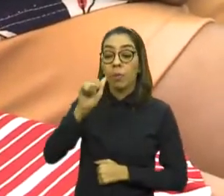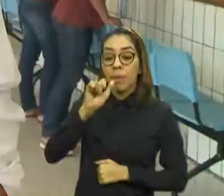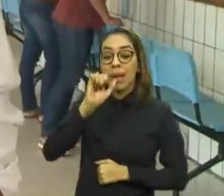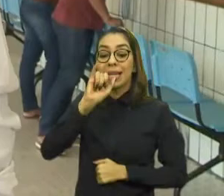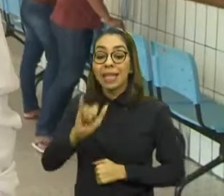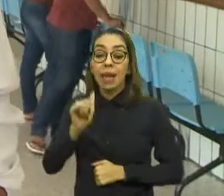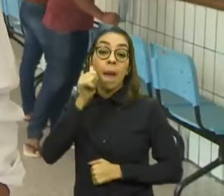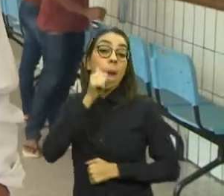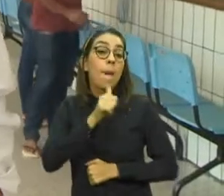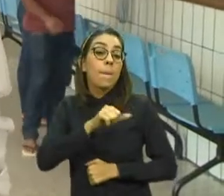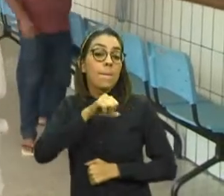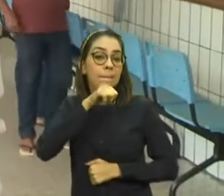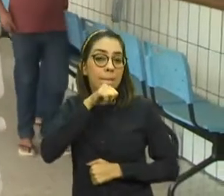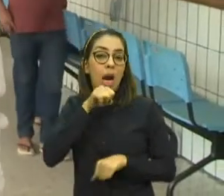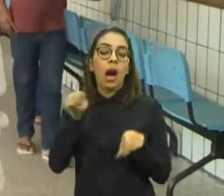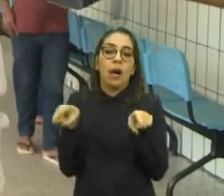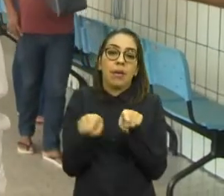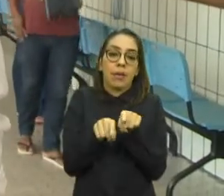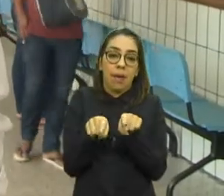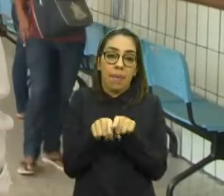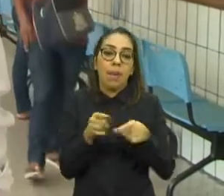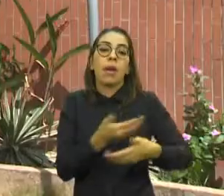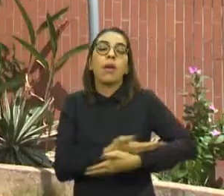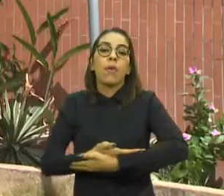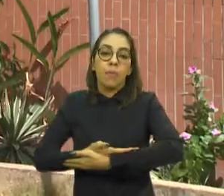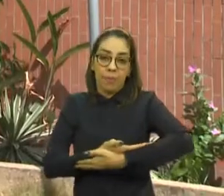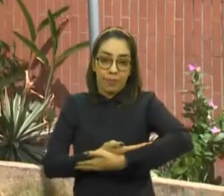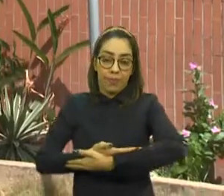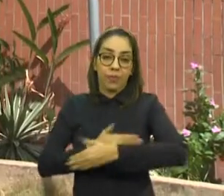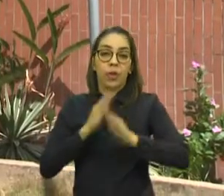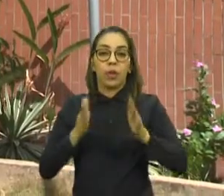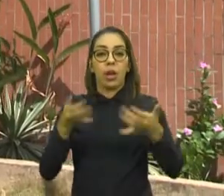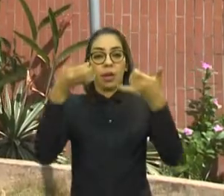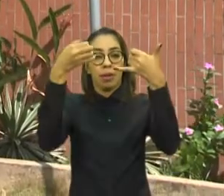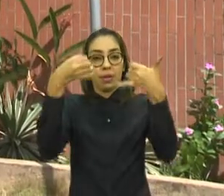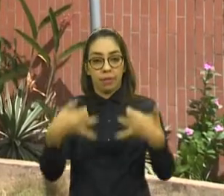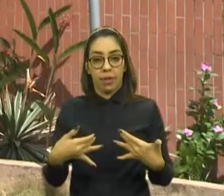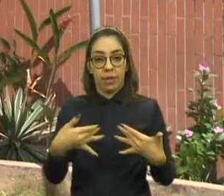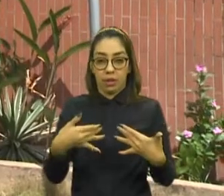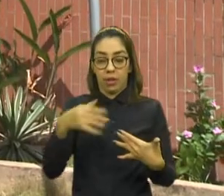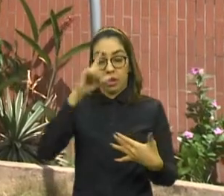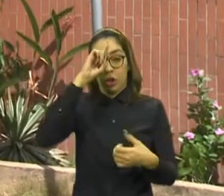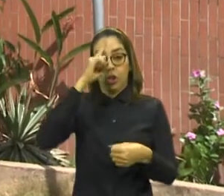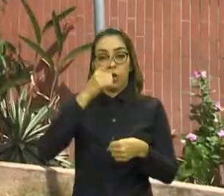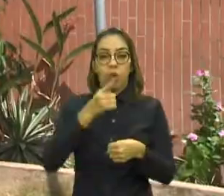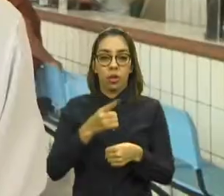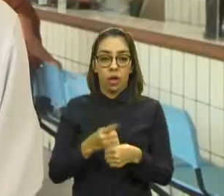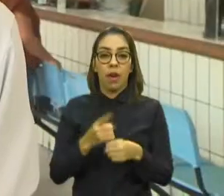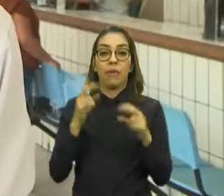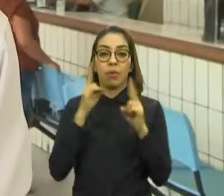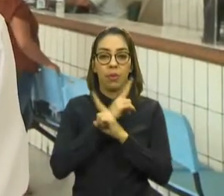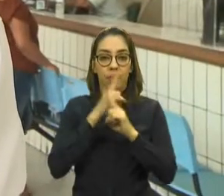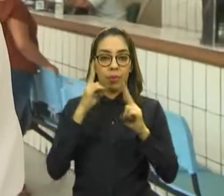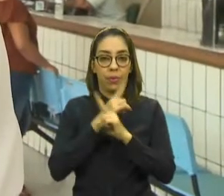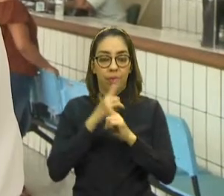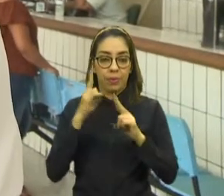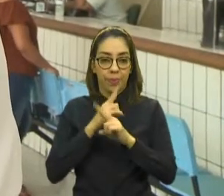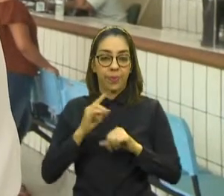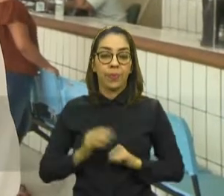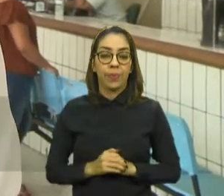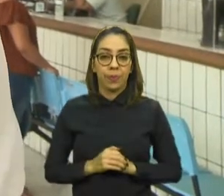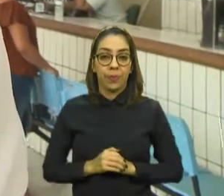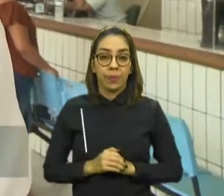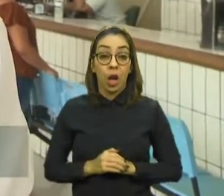bebê, explica o médico-chefe de emergência da maternidade escola Assis Chateaubriand. Durante a gestação, isso